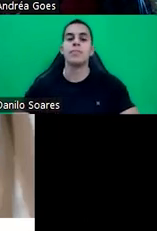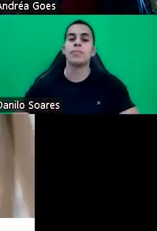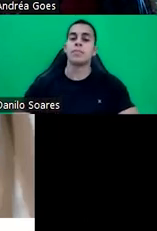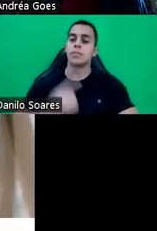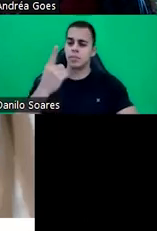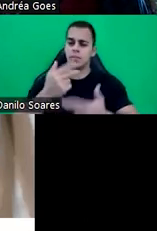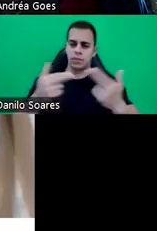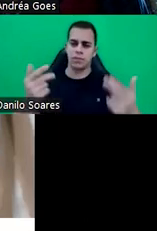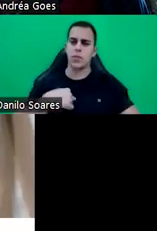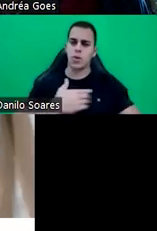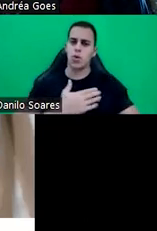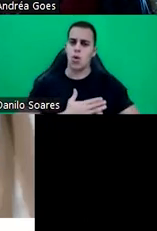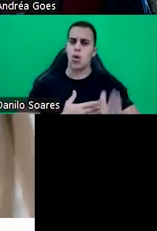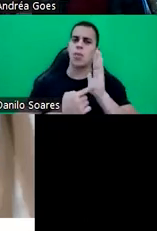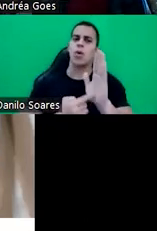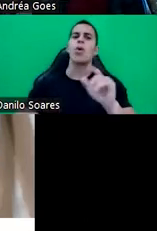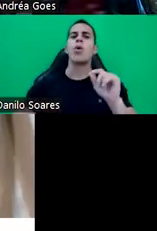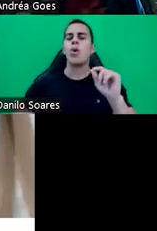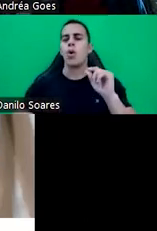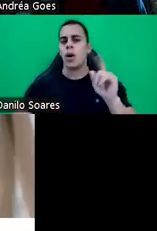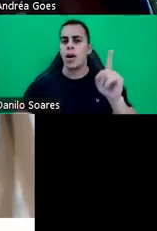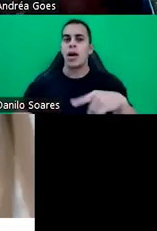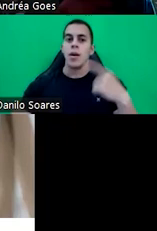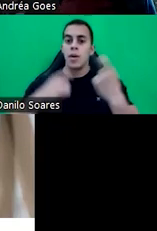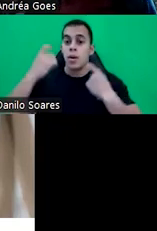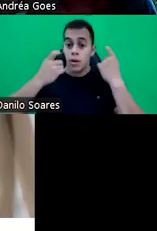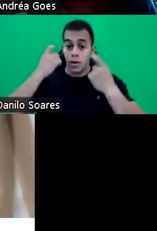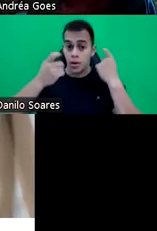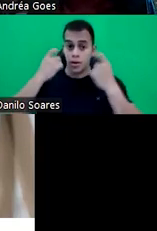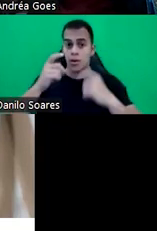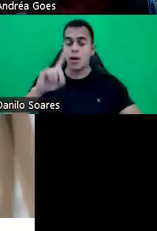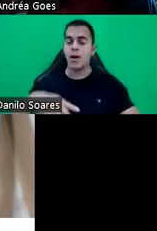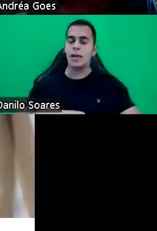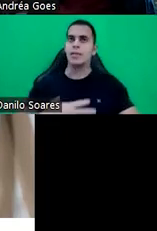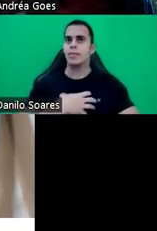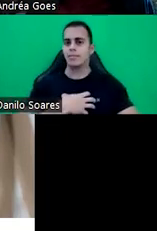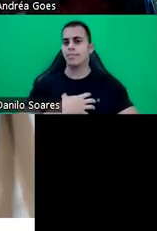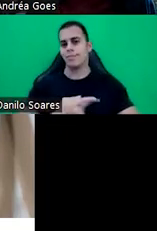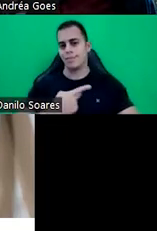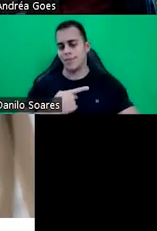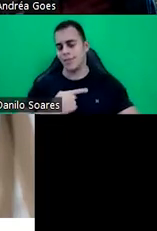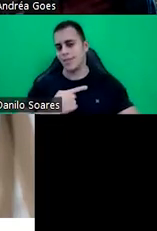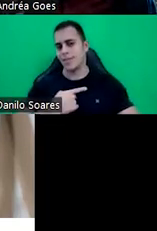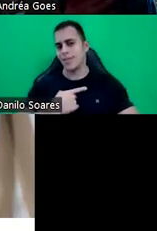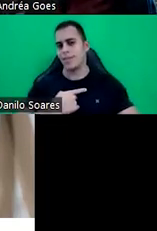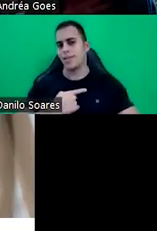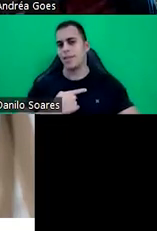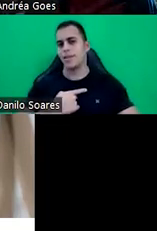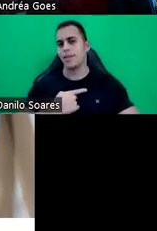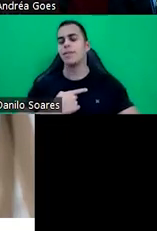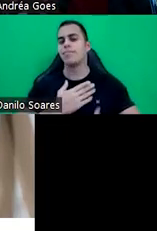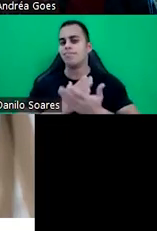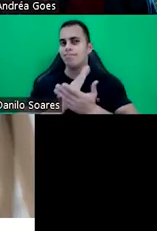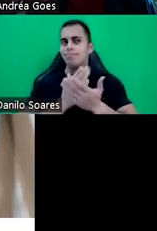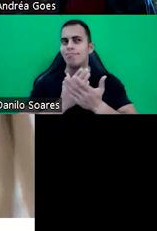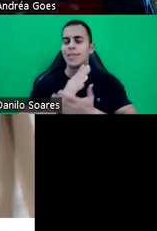de mostrar é outra preocupação, é outra inquietação minha, é como mostrar para